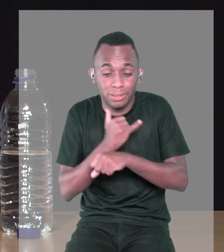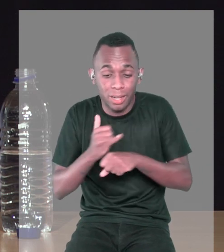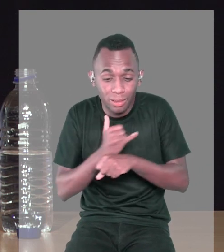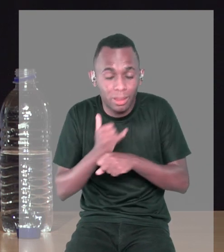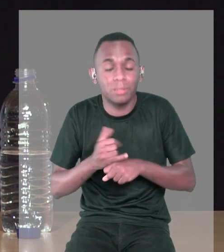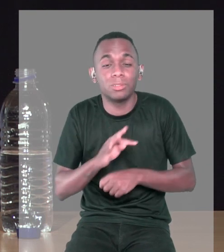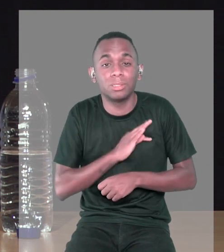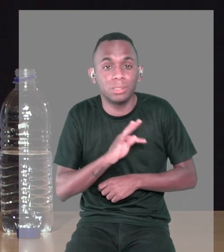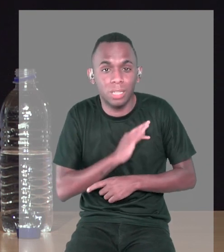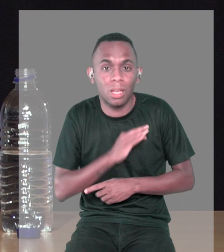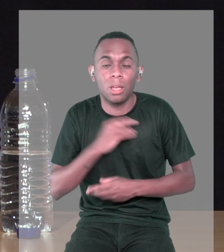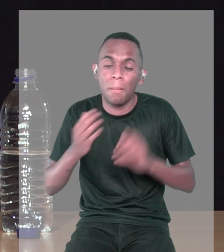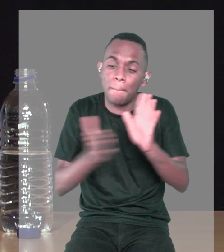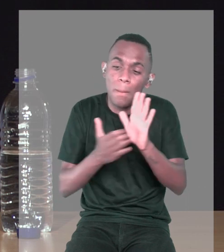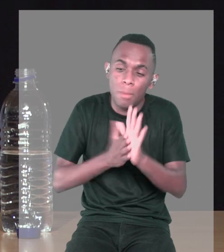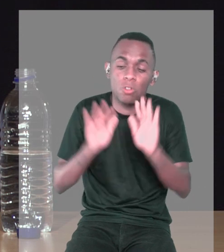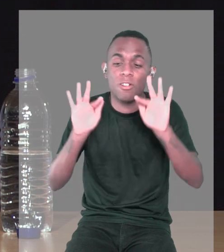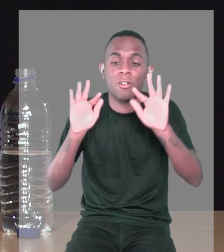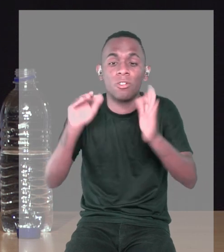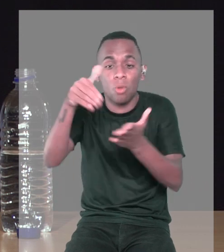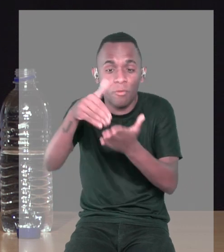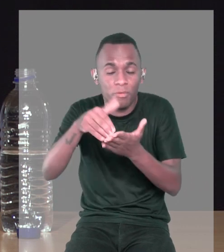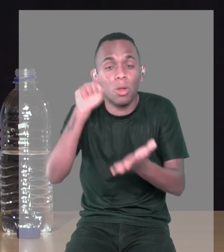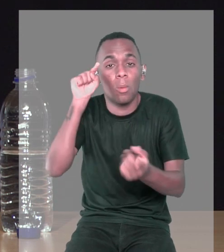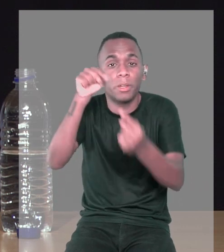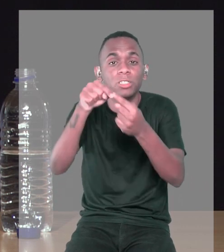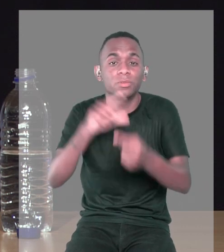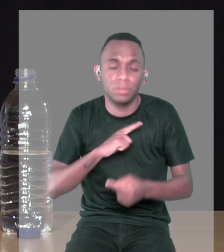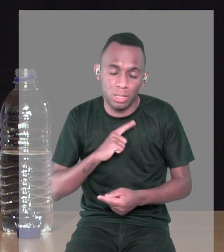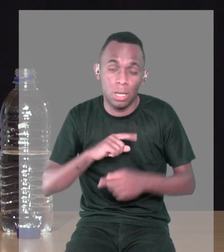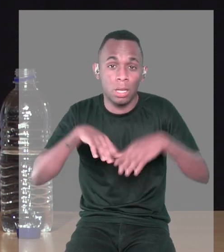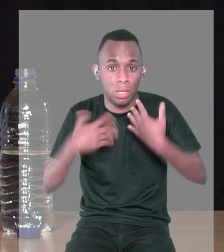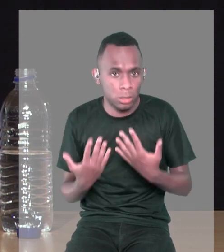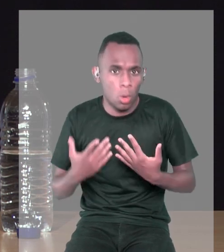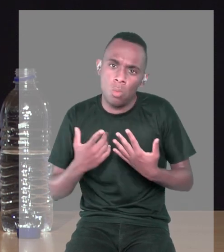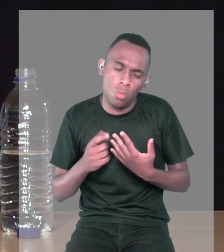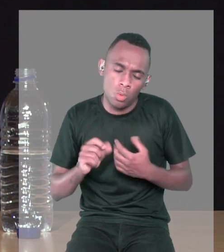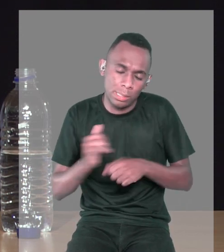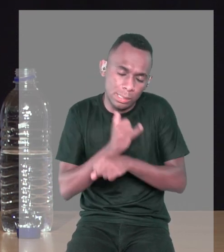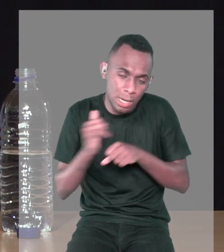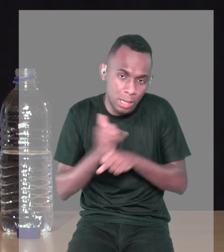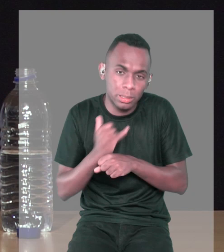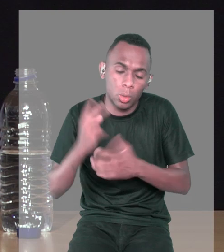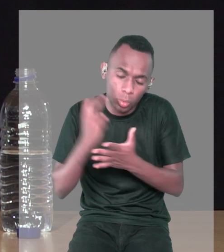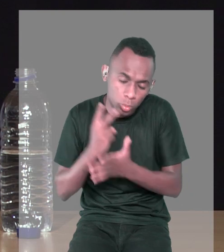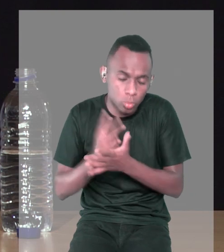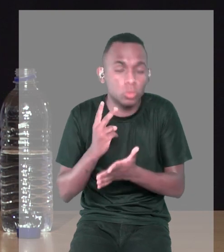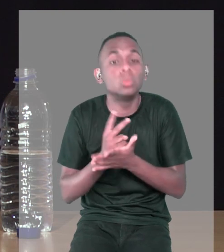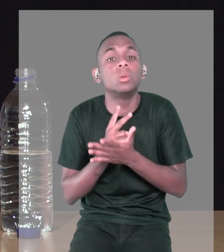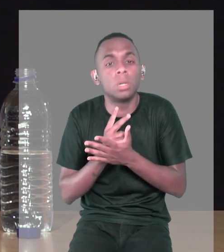técnica despida de sentido, propósito, finalidade. E o enquadramento dessa